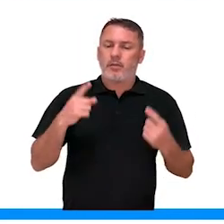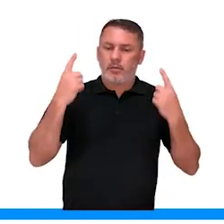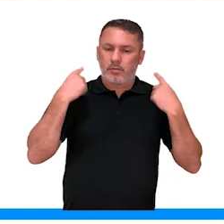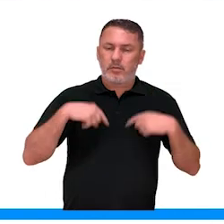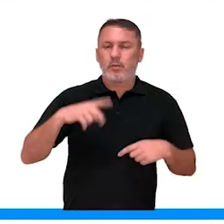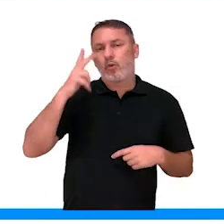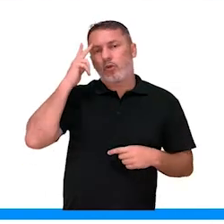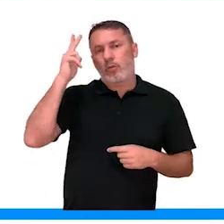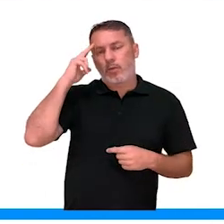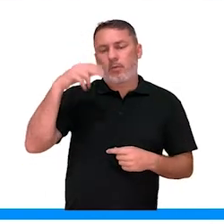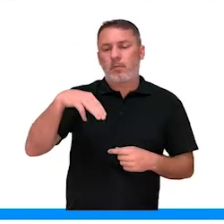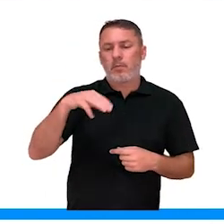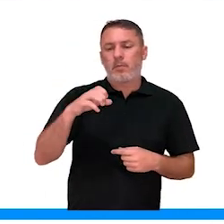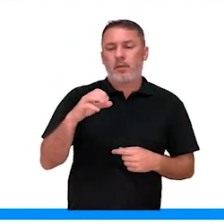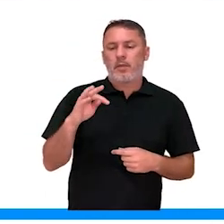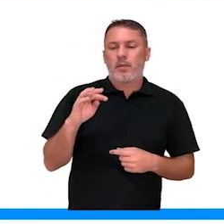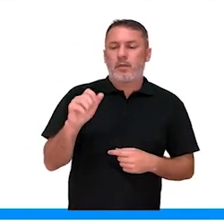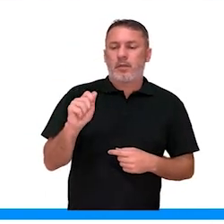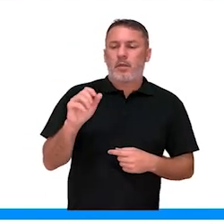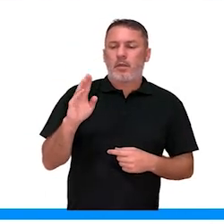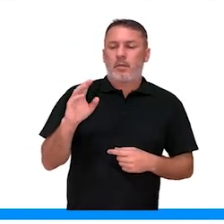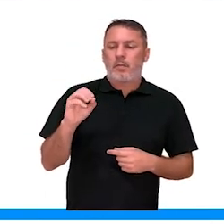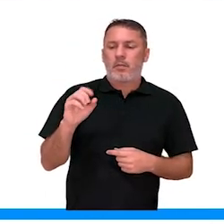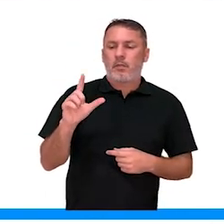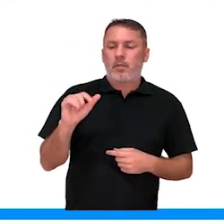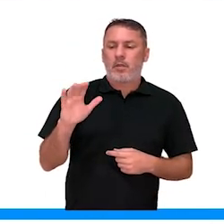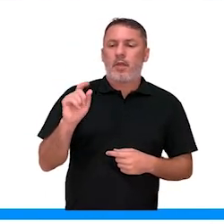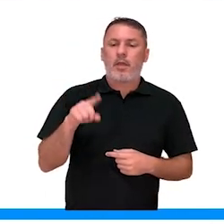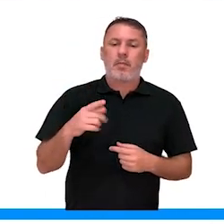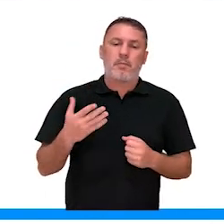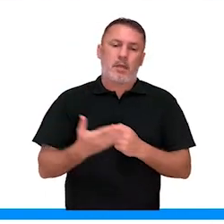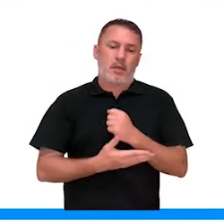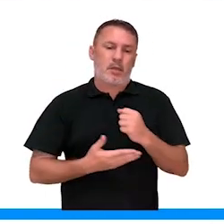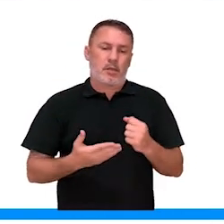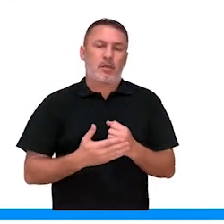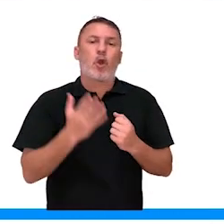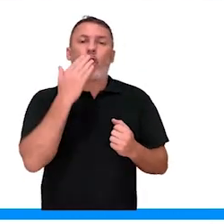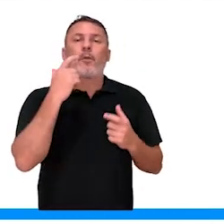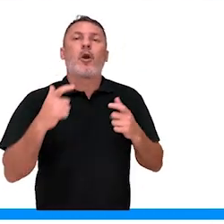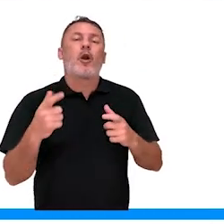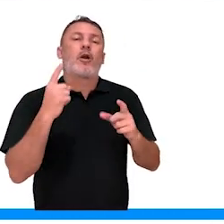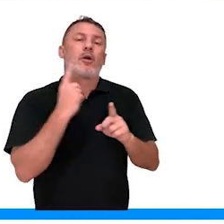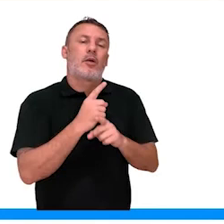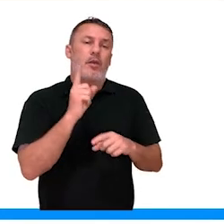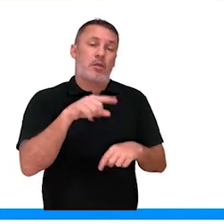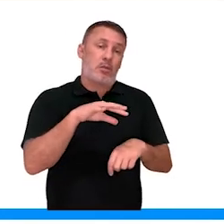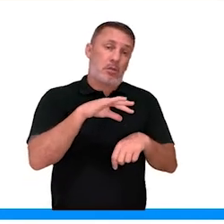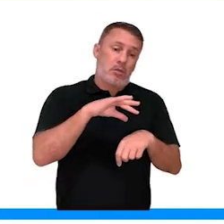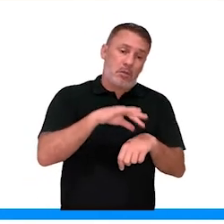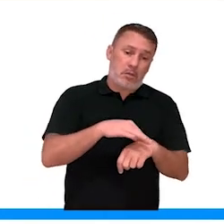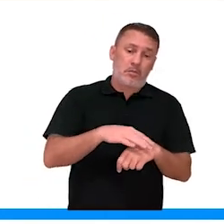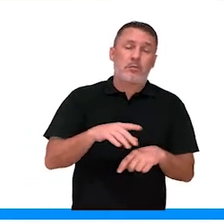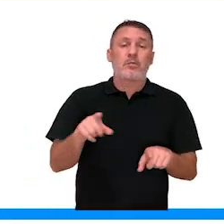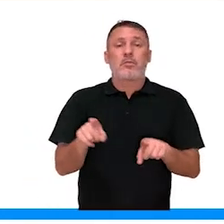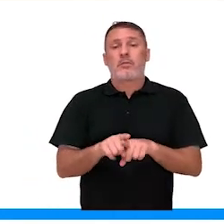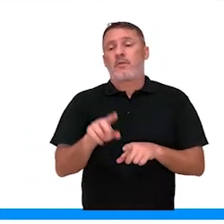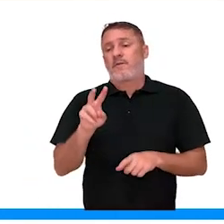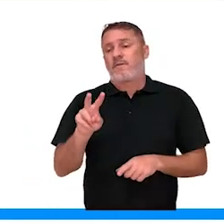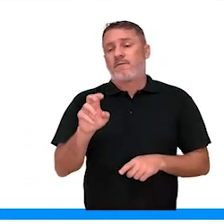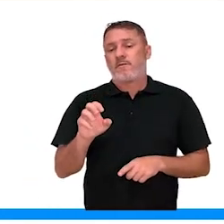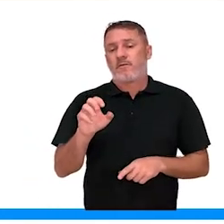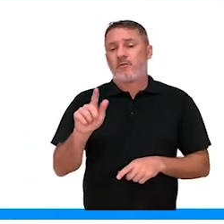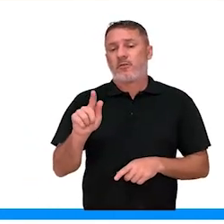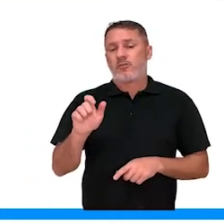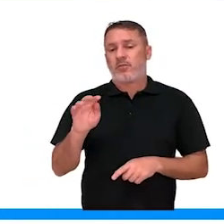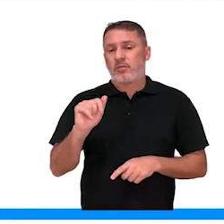nossa atividade metabólica, fazendo com que ela atue dentro da normalidade. Onde que a gente encontra? Nas carnes